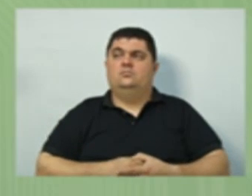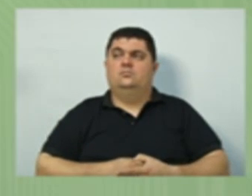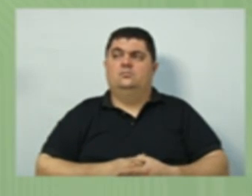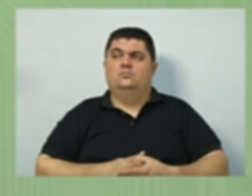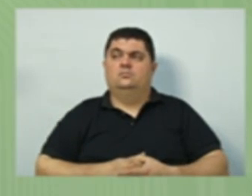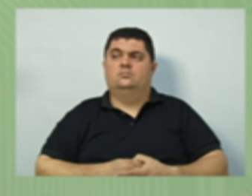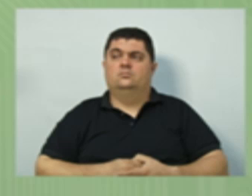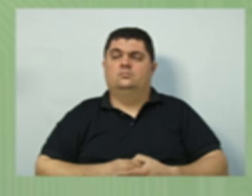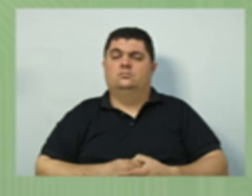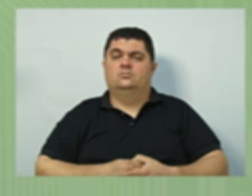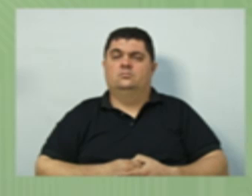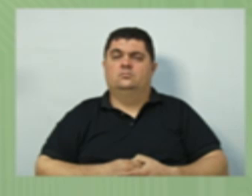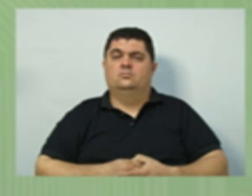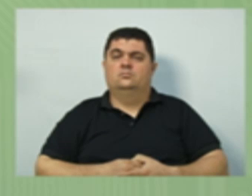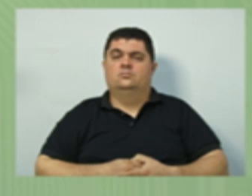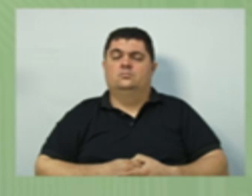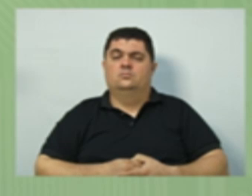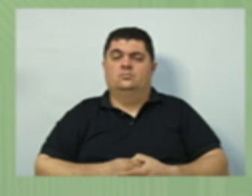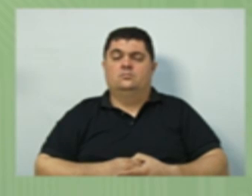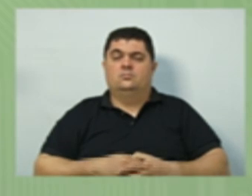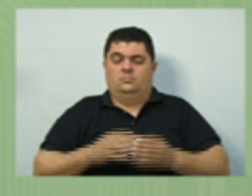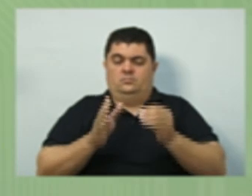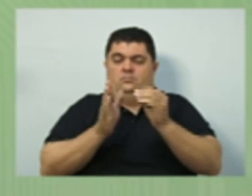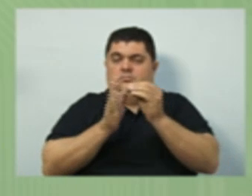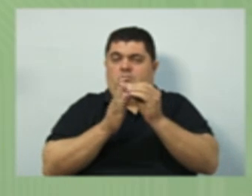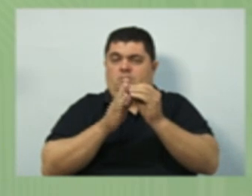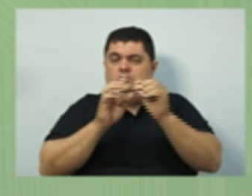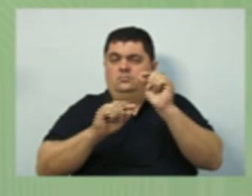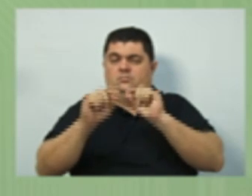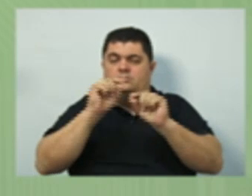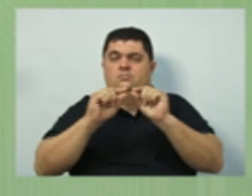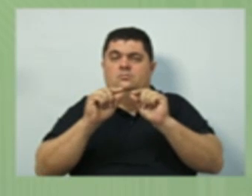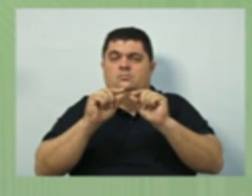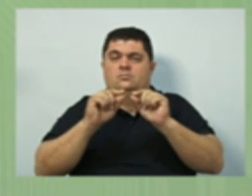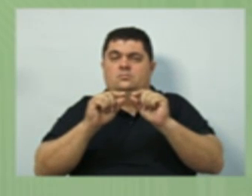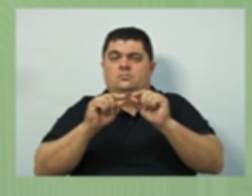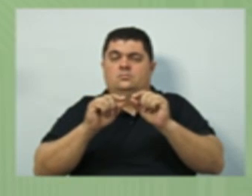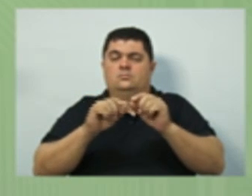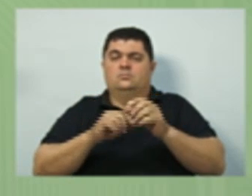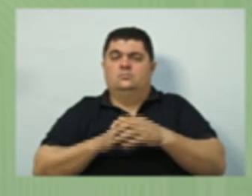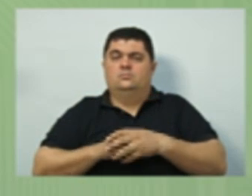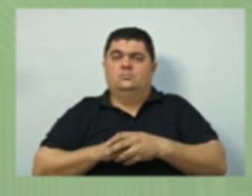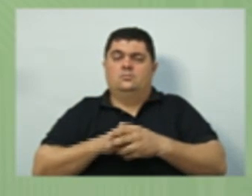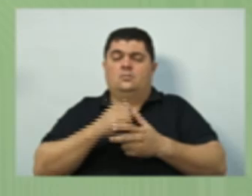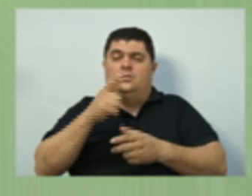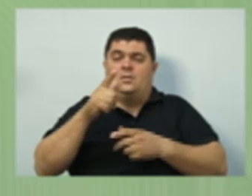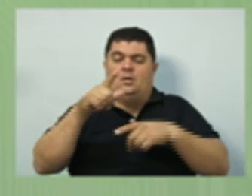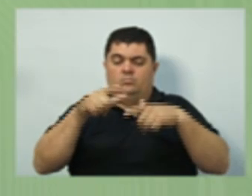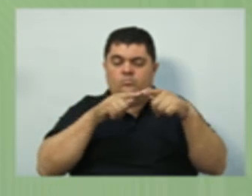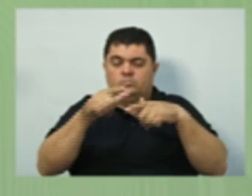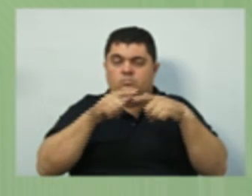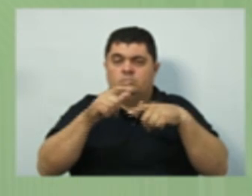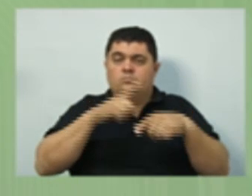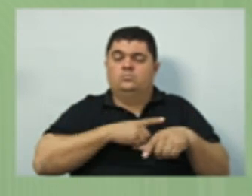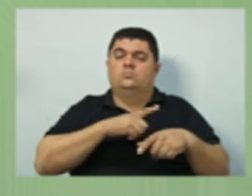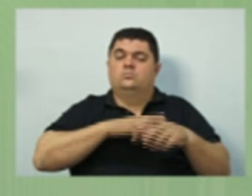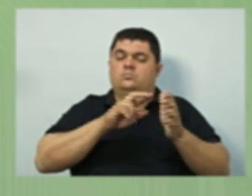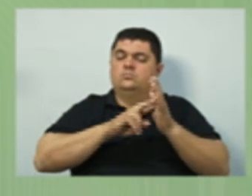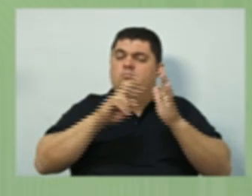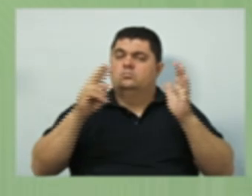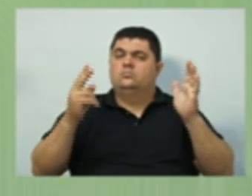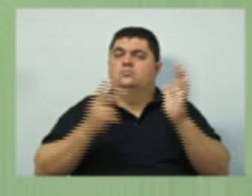Nas tribos indígenas, o trabalho tem um